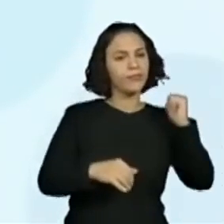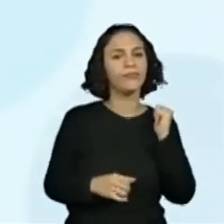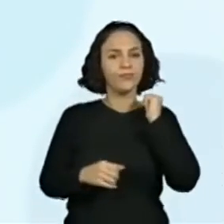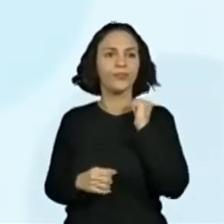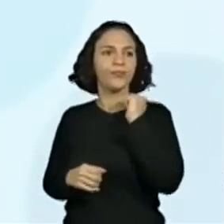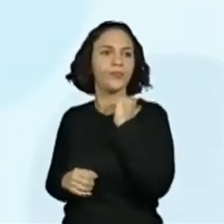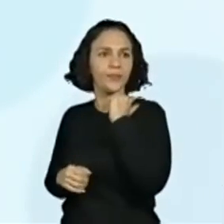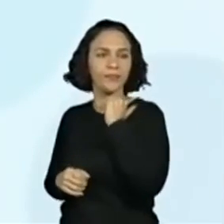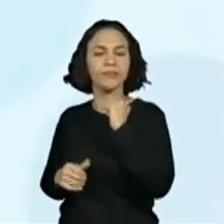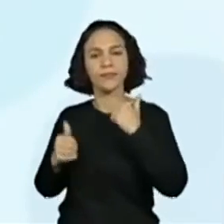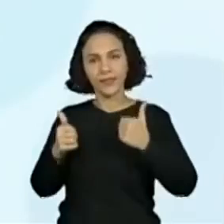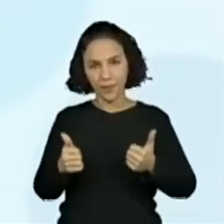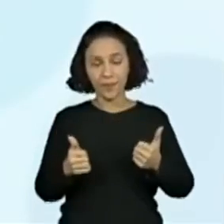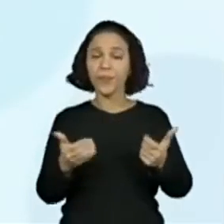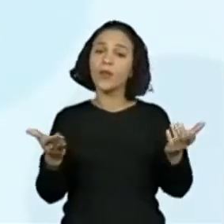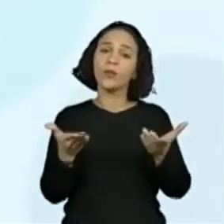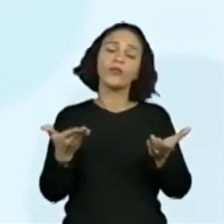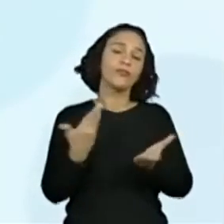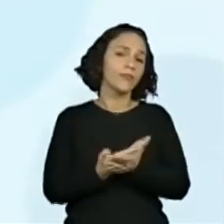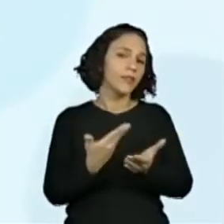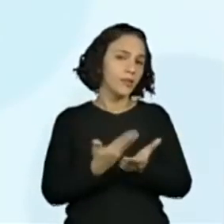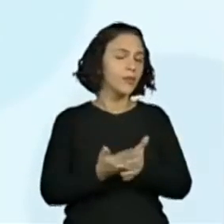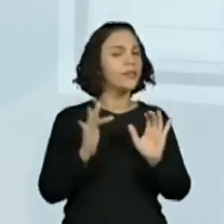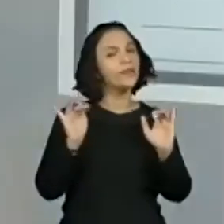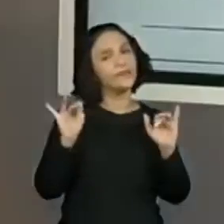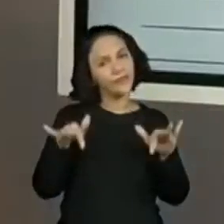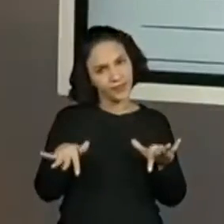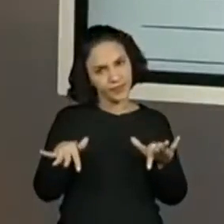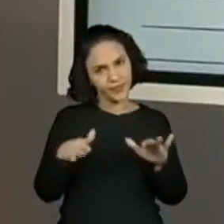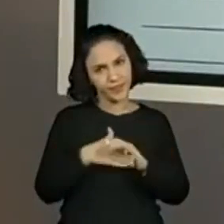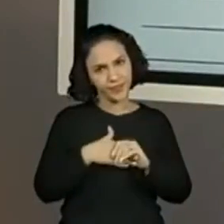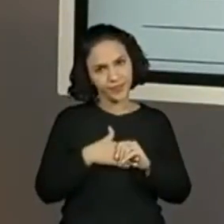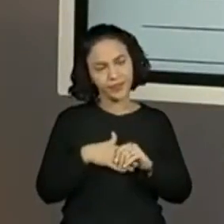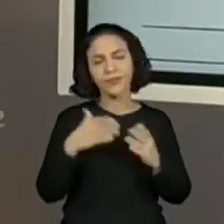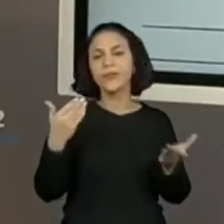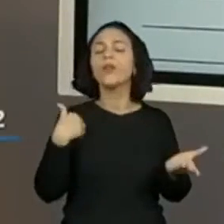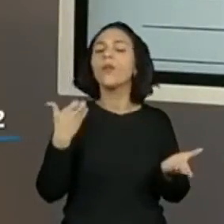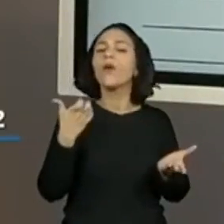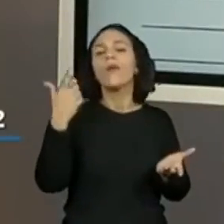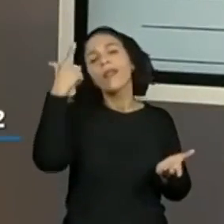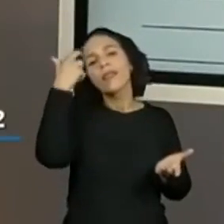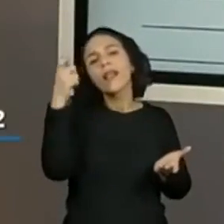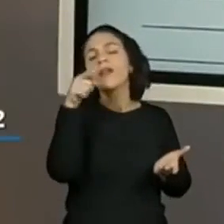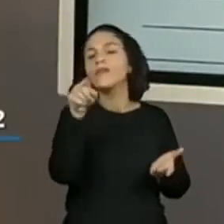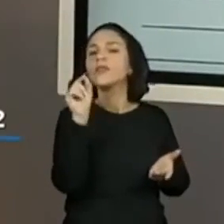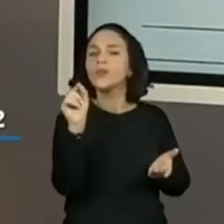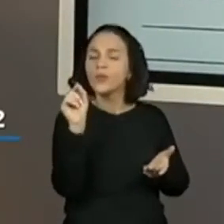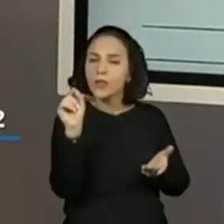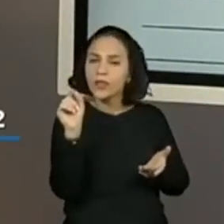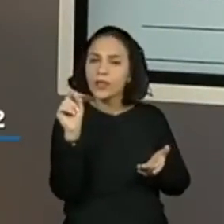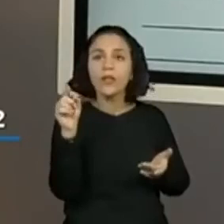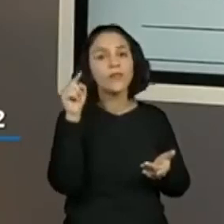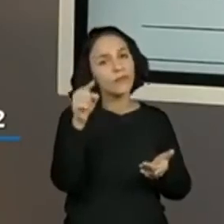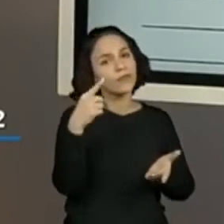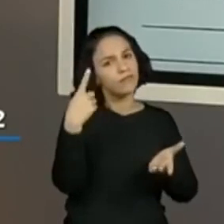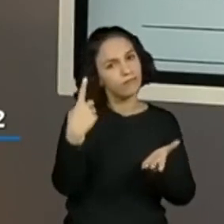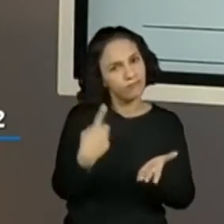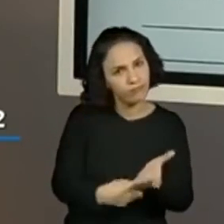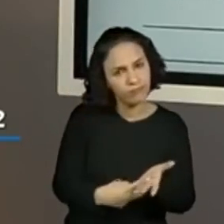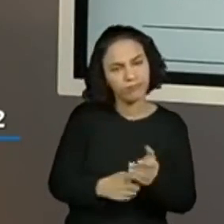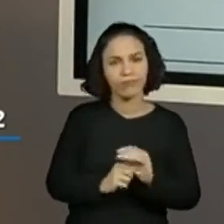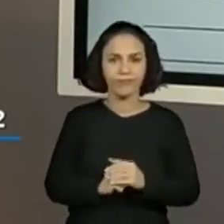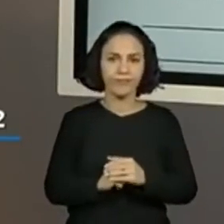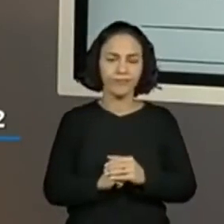Turminha, nossa aula já está chegando ao fim. Então, o que eu quero propor para vocês e conto com a ajuda de vocês,